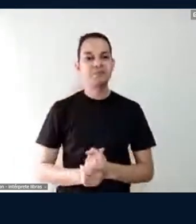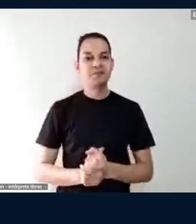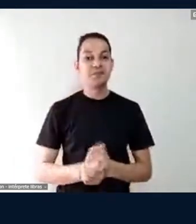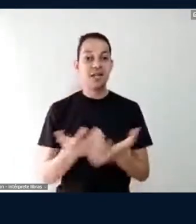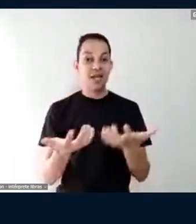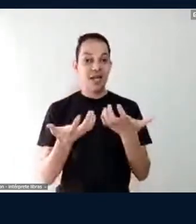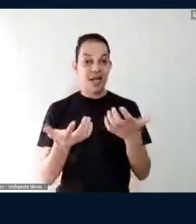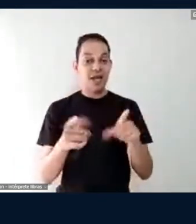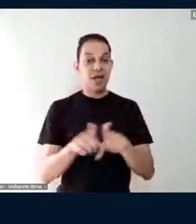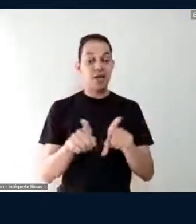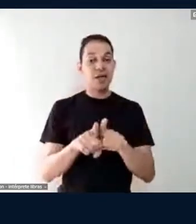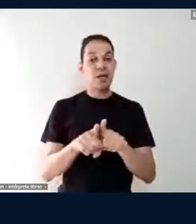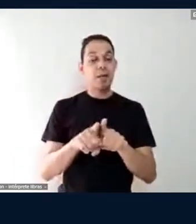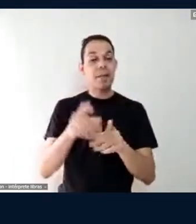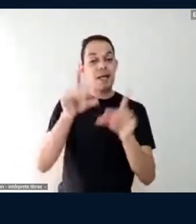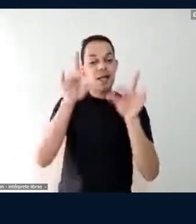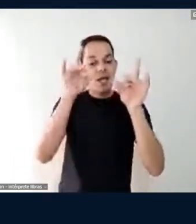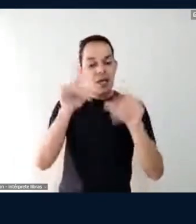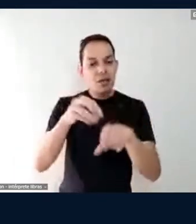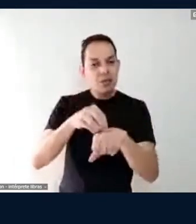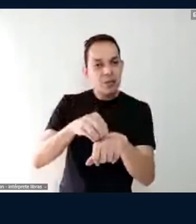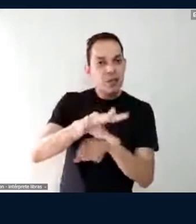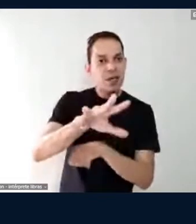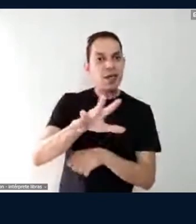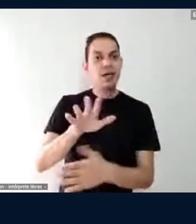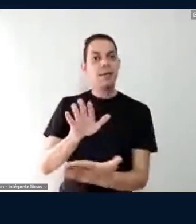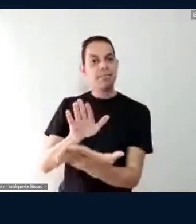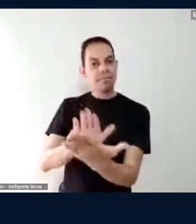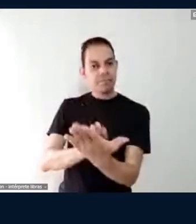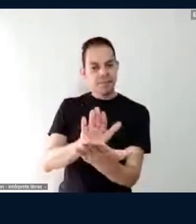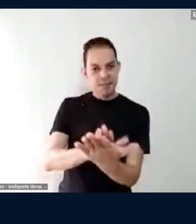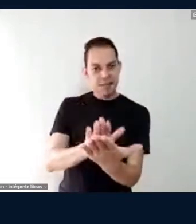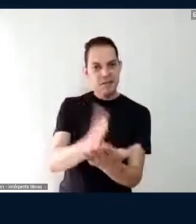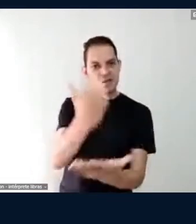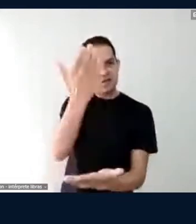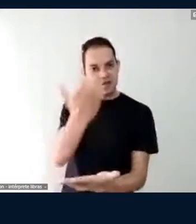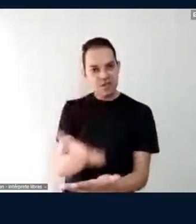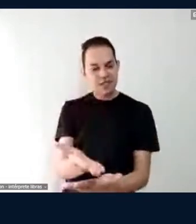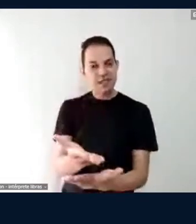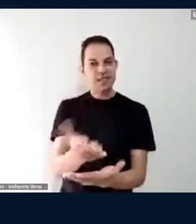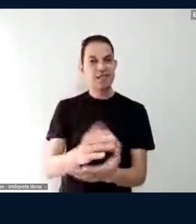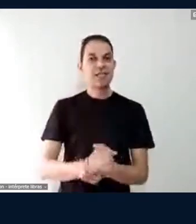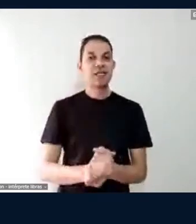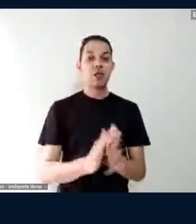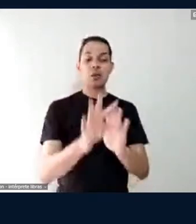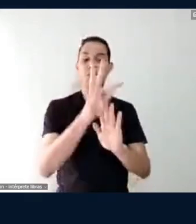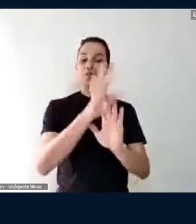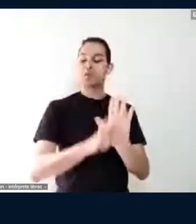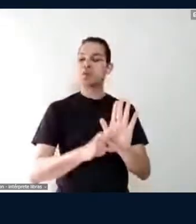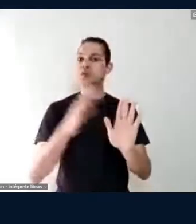um parêntese também para parabenizar você pela elegância do seu texto.